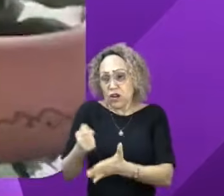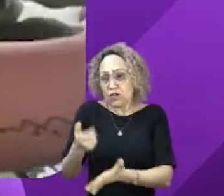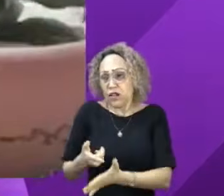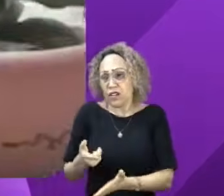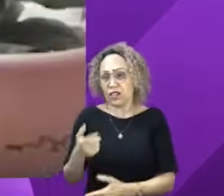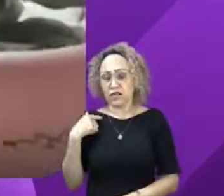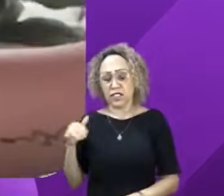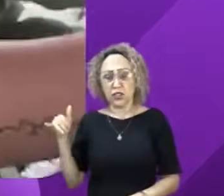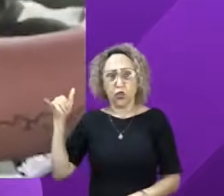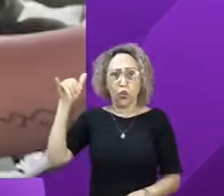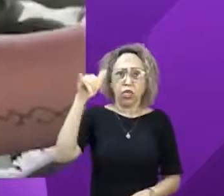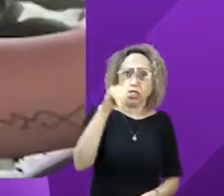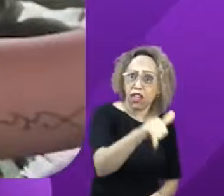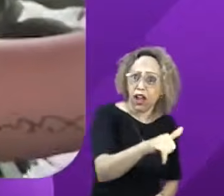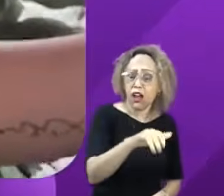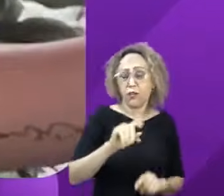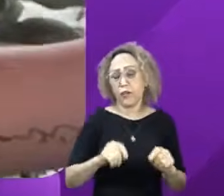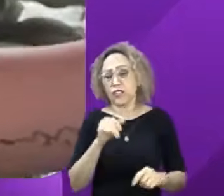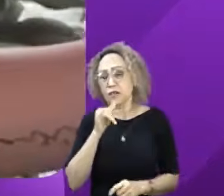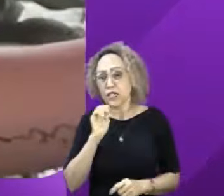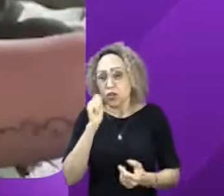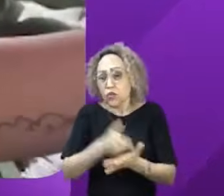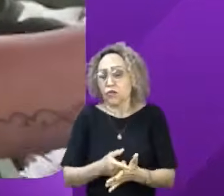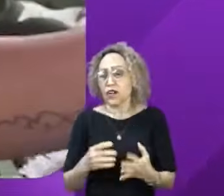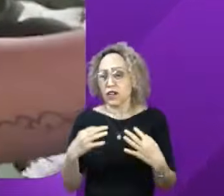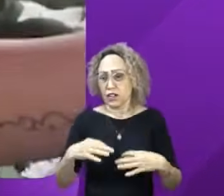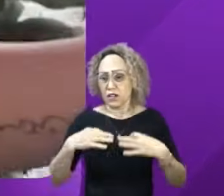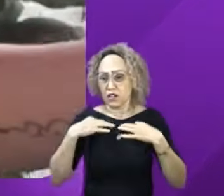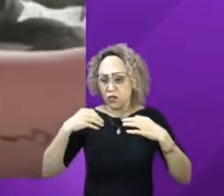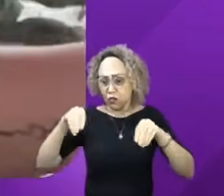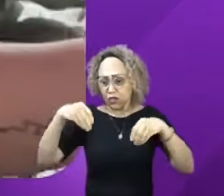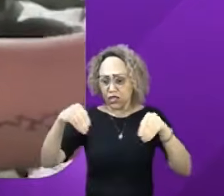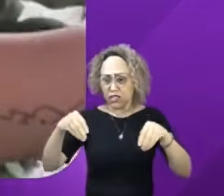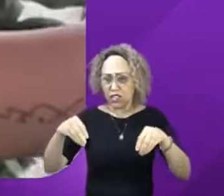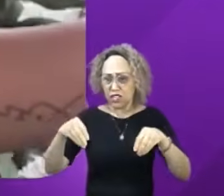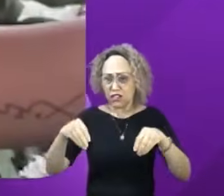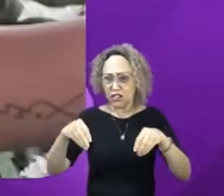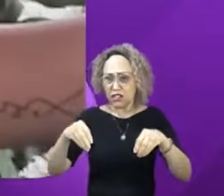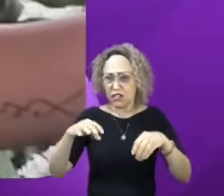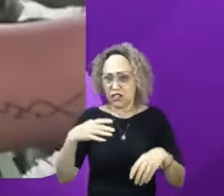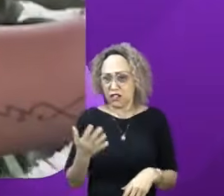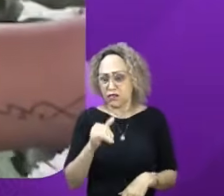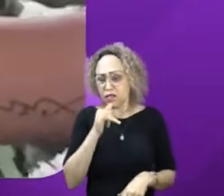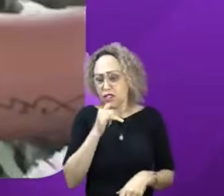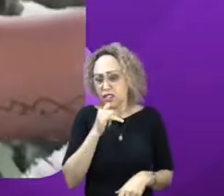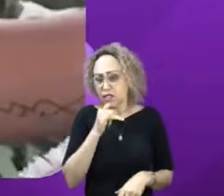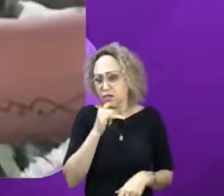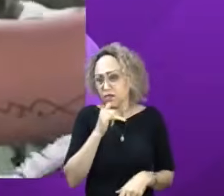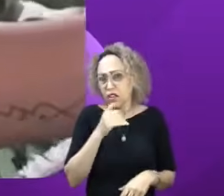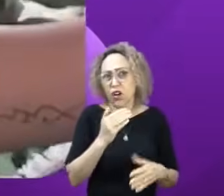para montagens dos espetáculos, né? Para a gente comprar um tecido, por exemplo, que em outro lugar a gente encontra